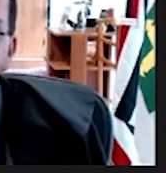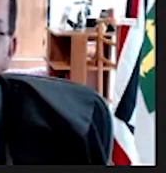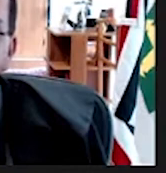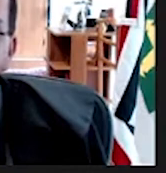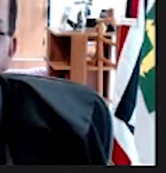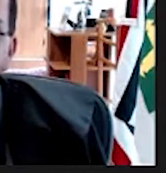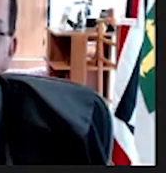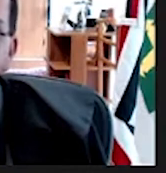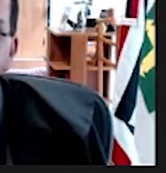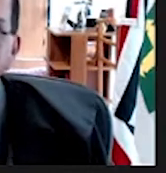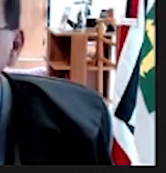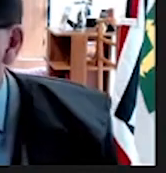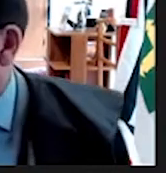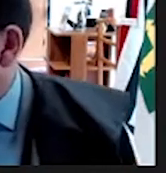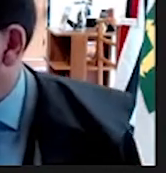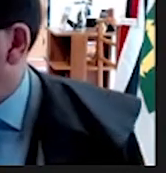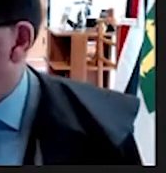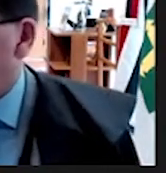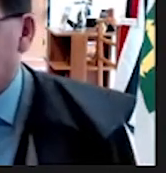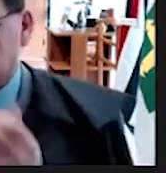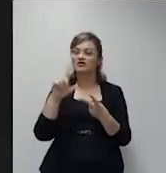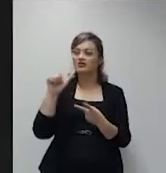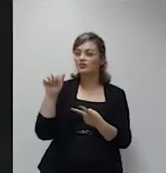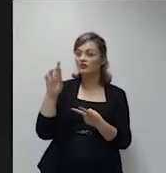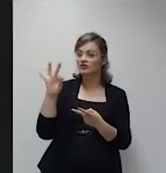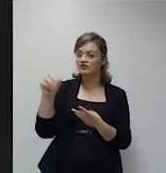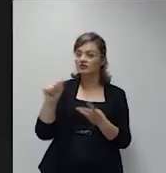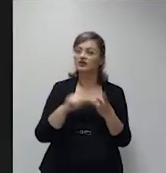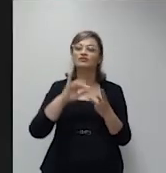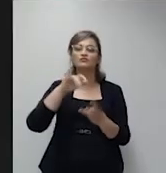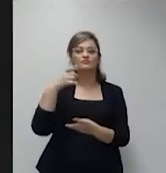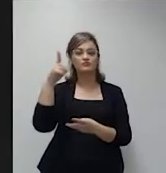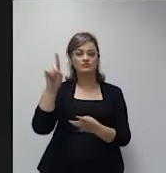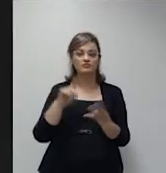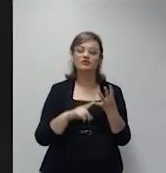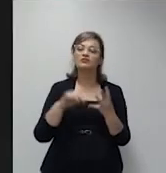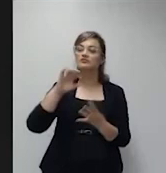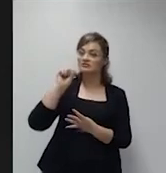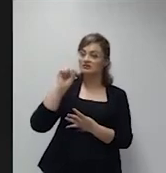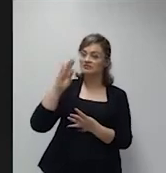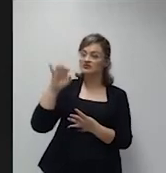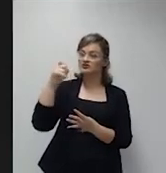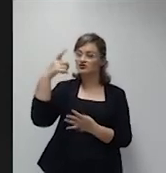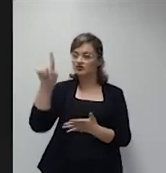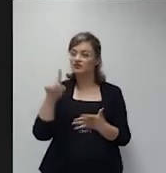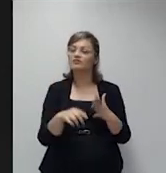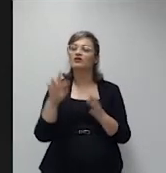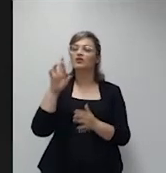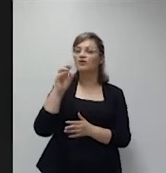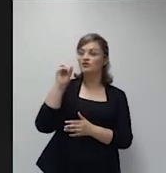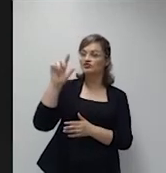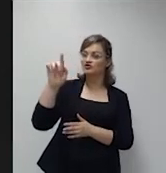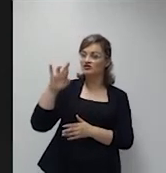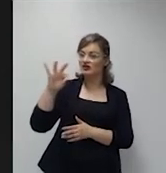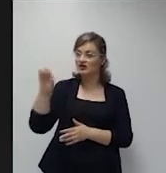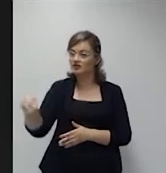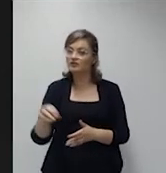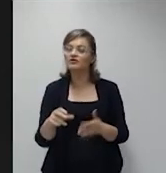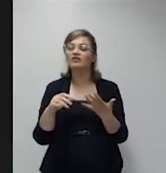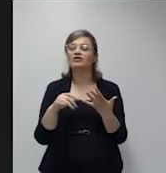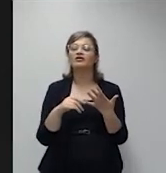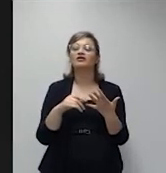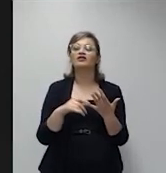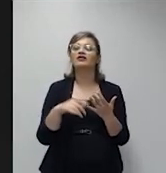Quando forem atendidas as hipóteses previstas na nova lei e quando não for possível adotar medidas cautelares mais brandas